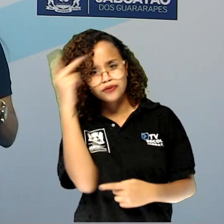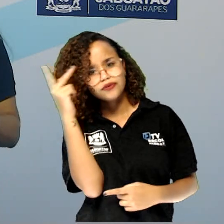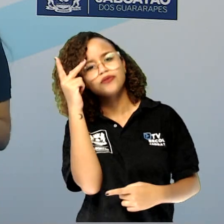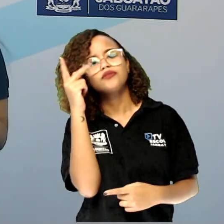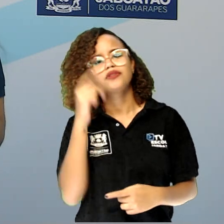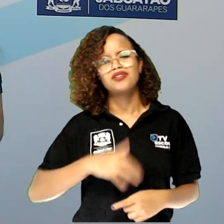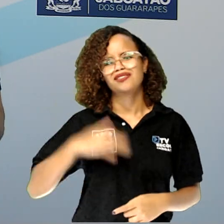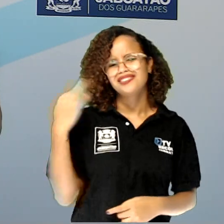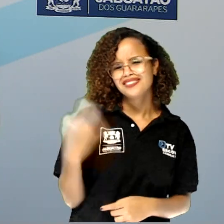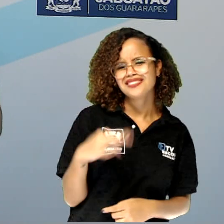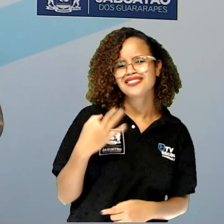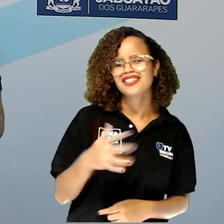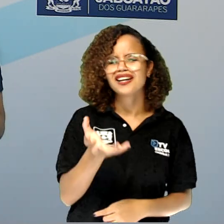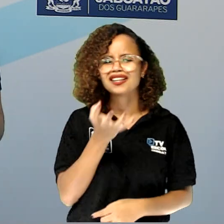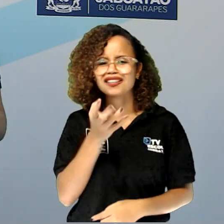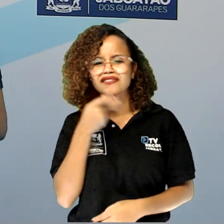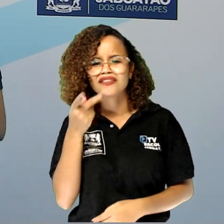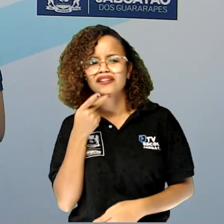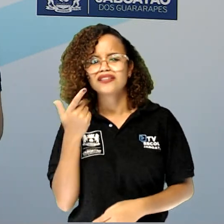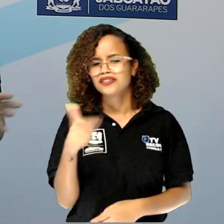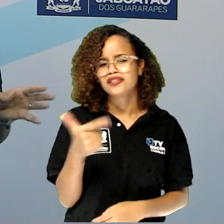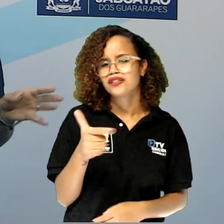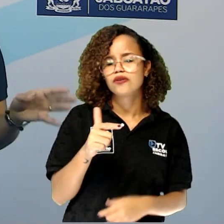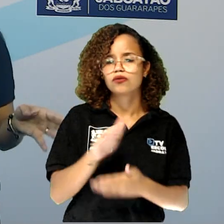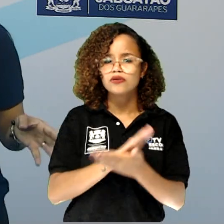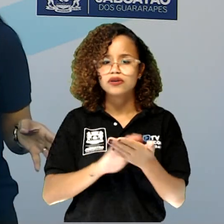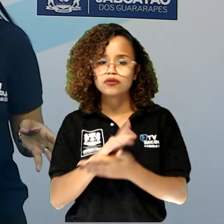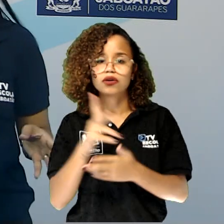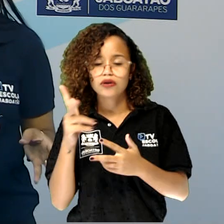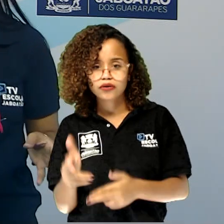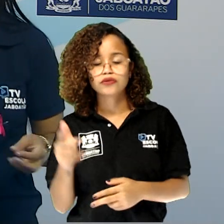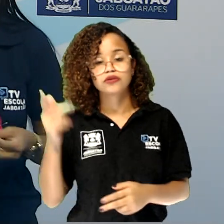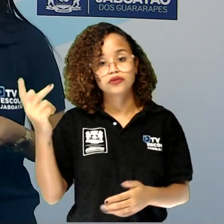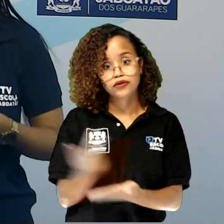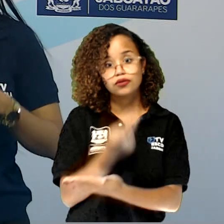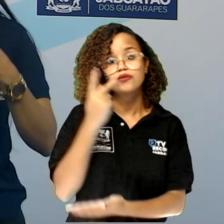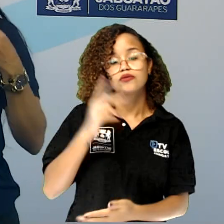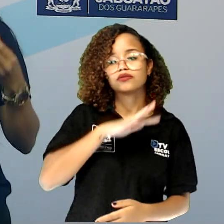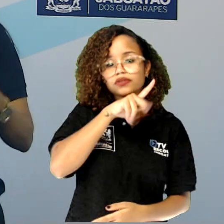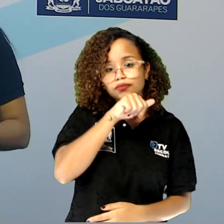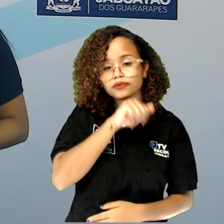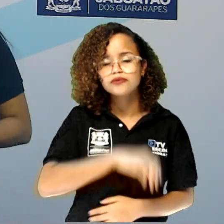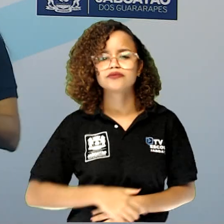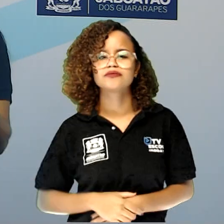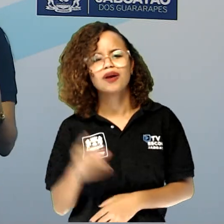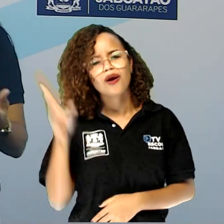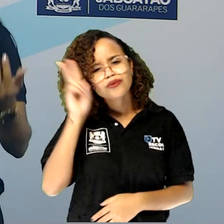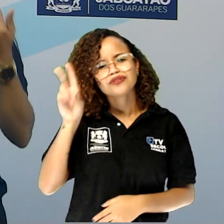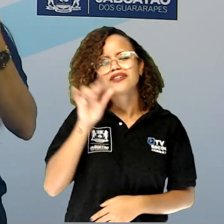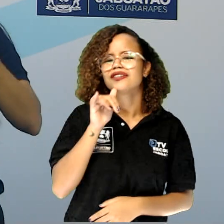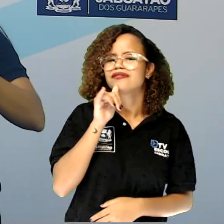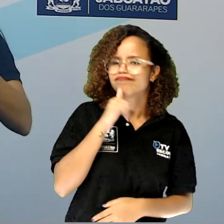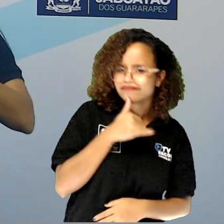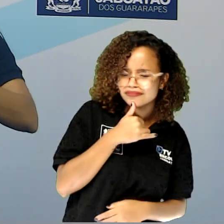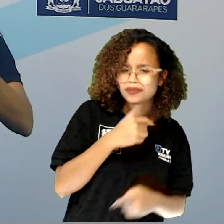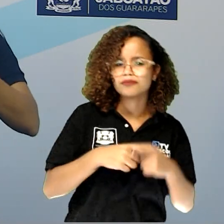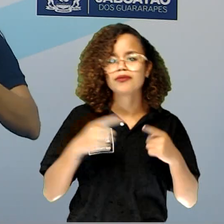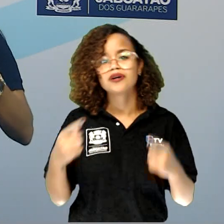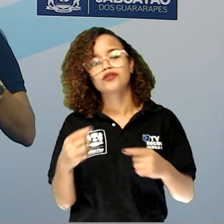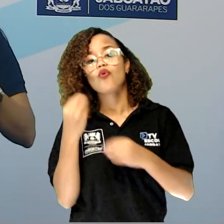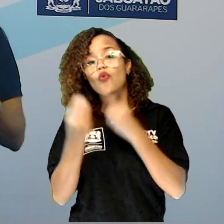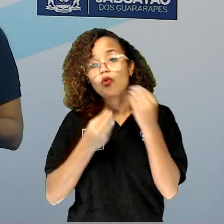com dor preferiu dizer que não, com medo de acontecer a mesma coisa que aconteceu com os animais. É uma história triste, mas que da